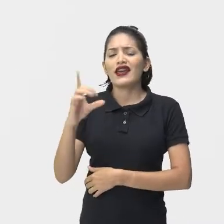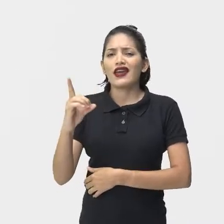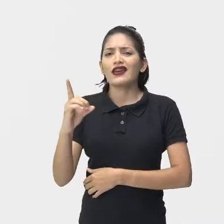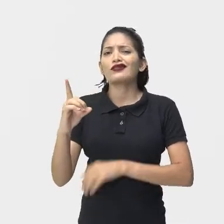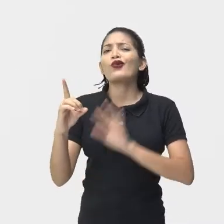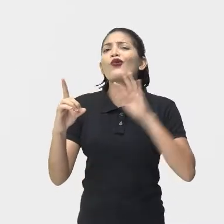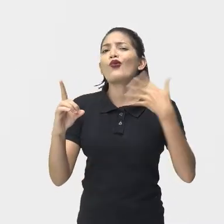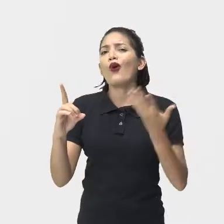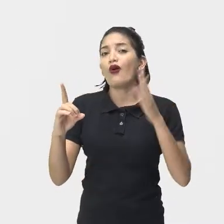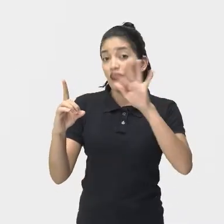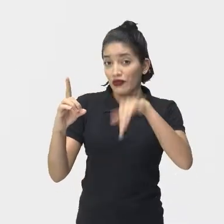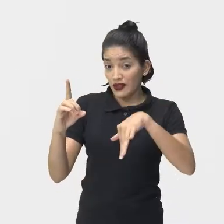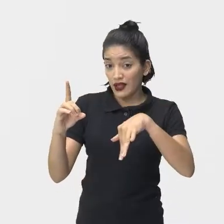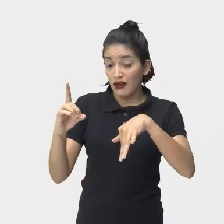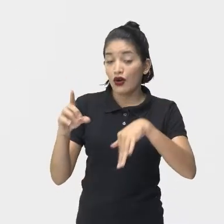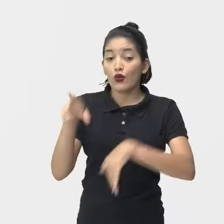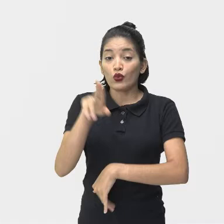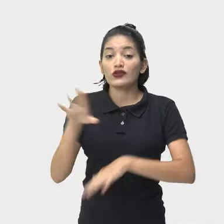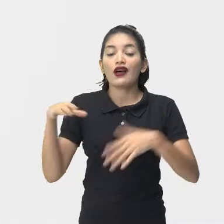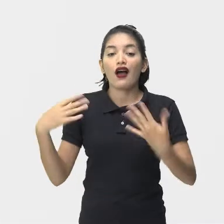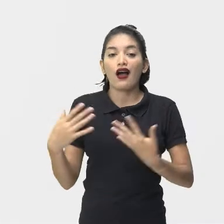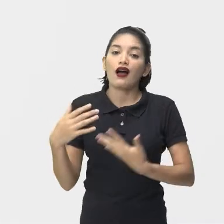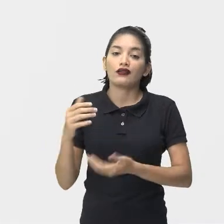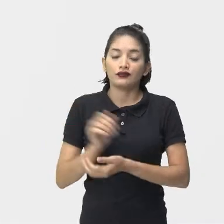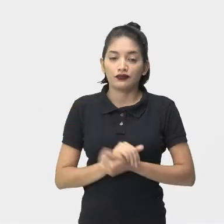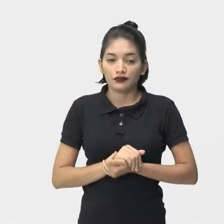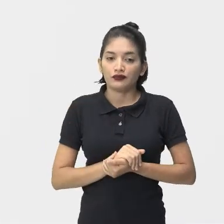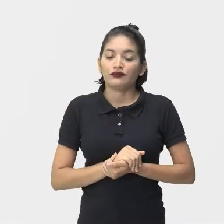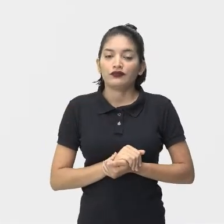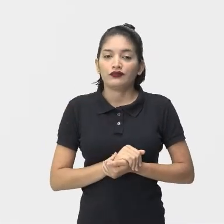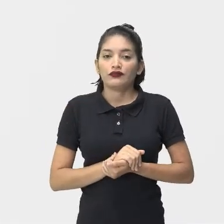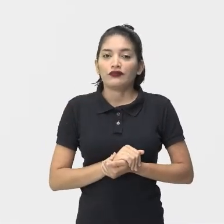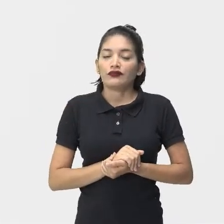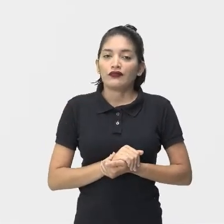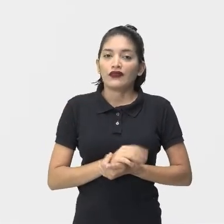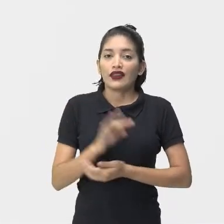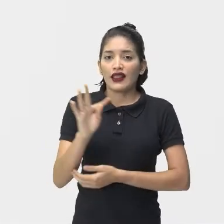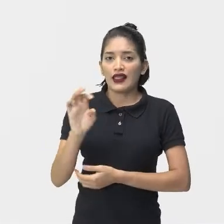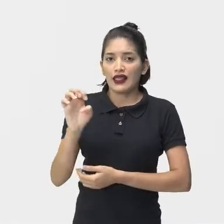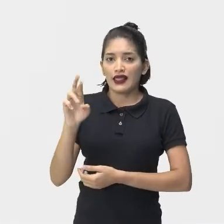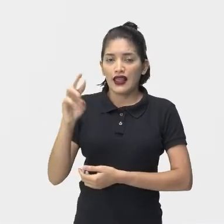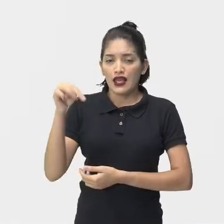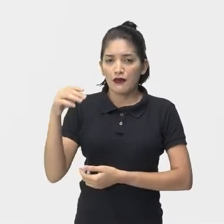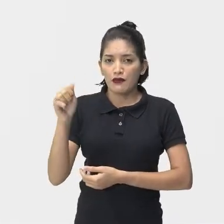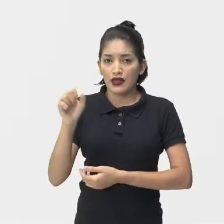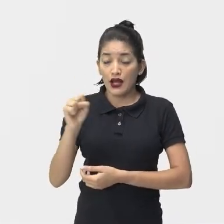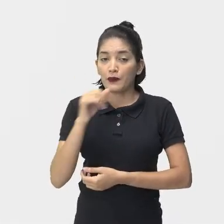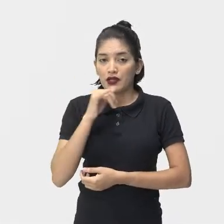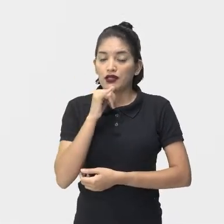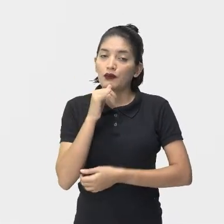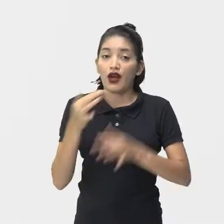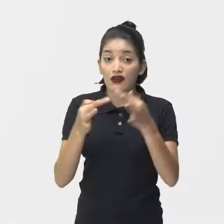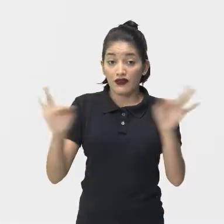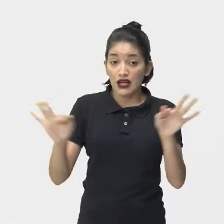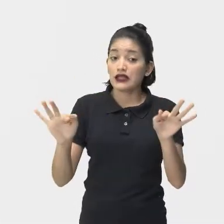que eu vou utilizar? A, não é isso? Então, como é que vai ficar o verbo terminar? Dentro de alguns anos,